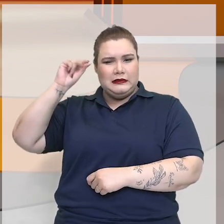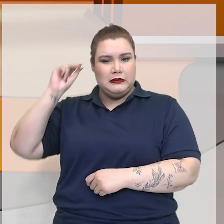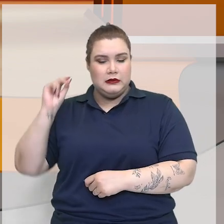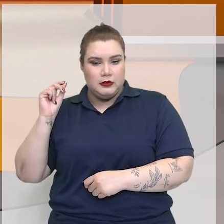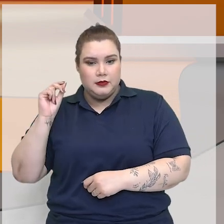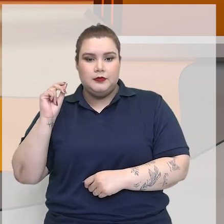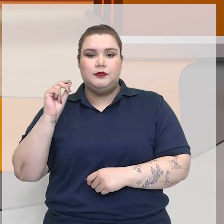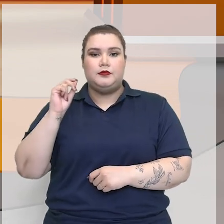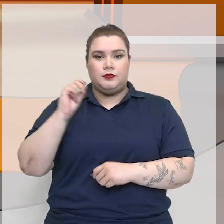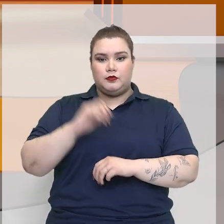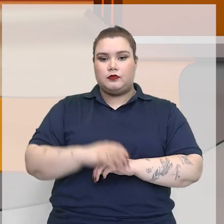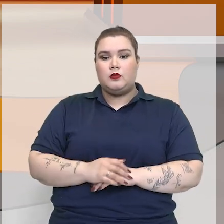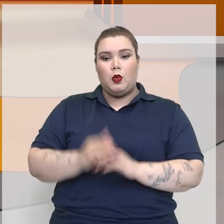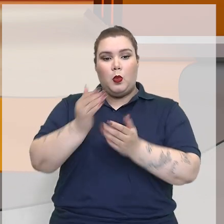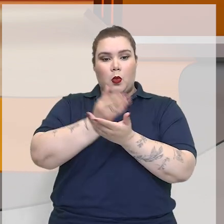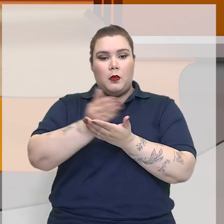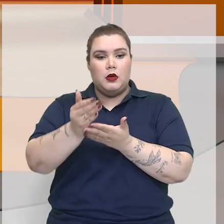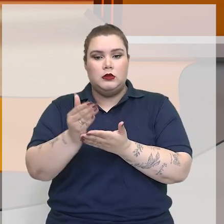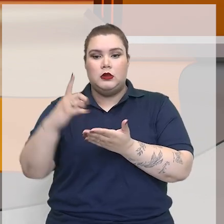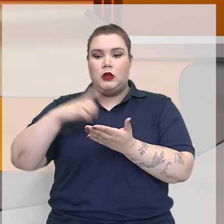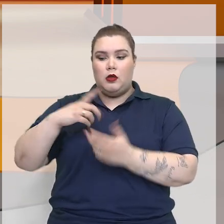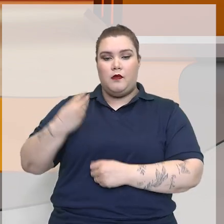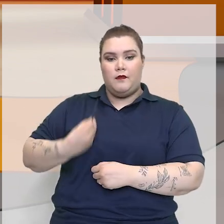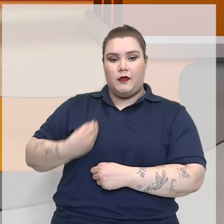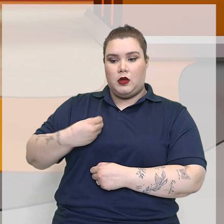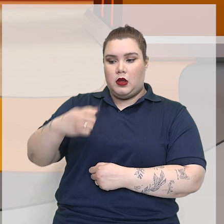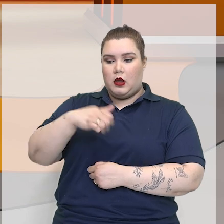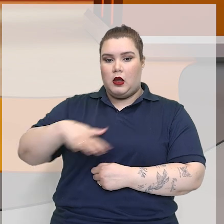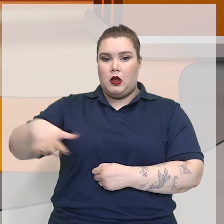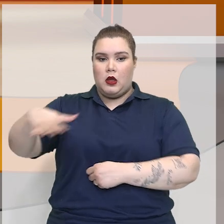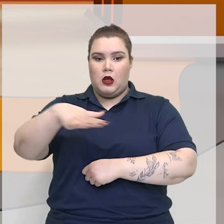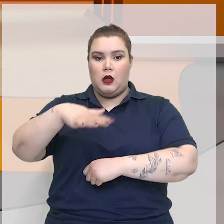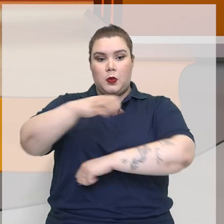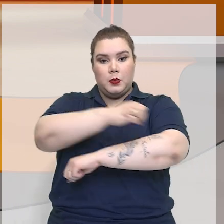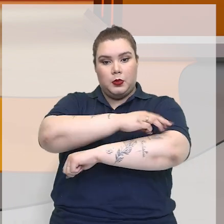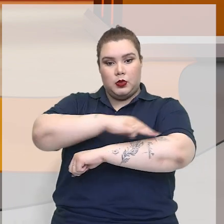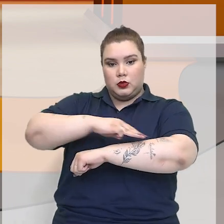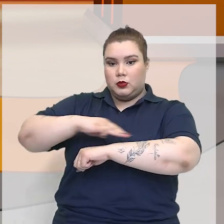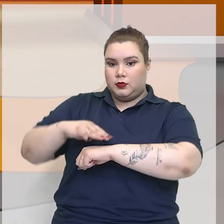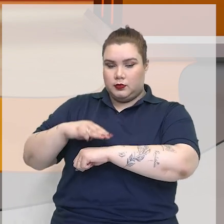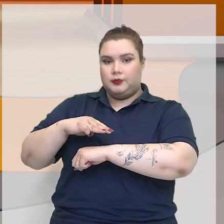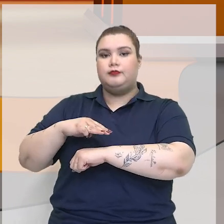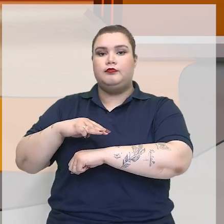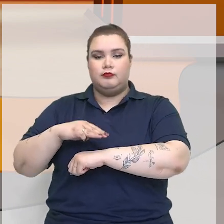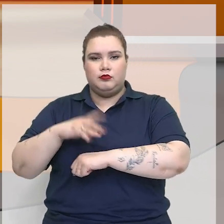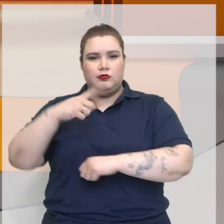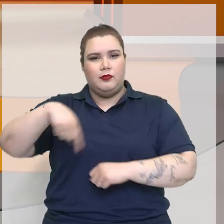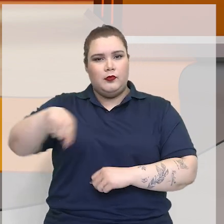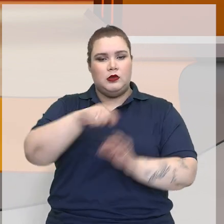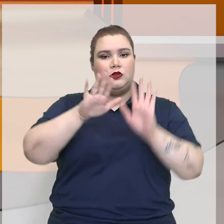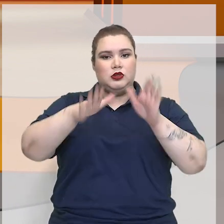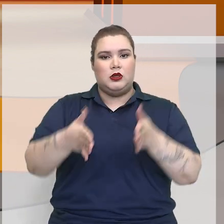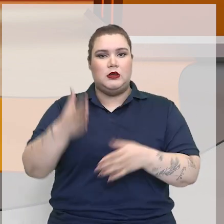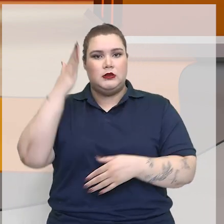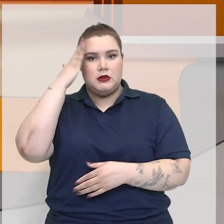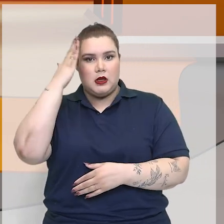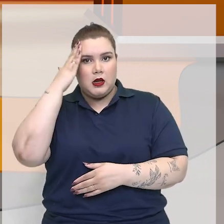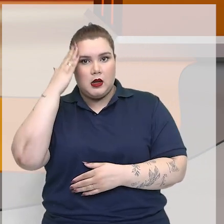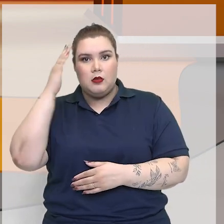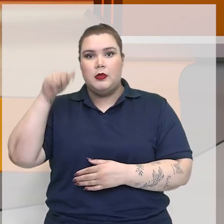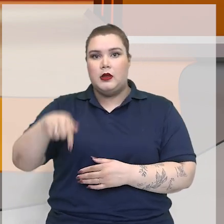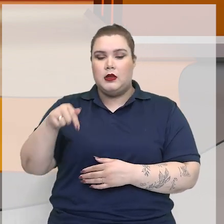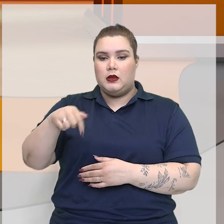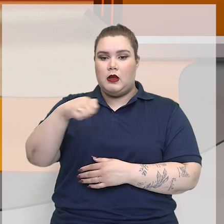no começo, né, eles estavam na Mesopotâmia, né? Você já sabe muito bem a respeito